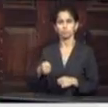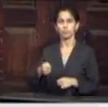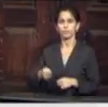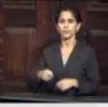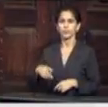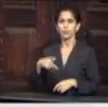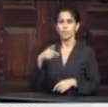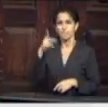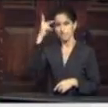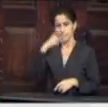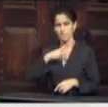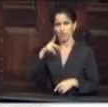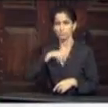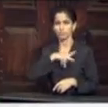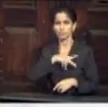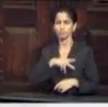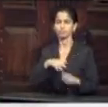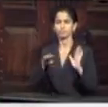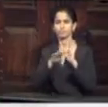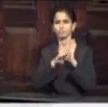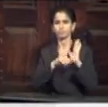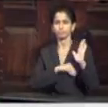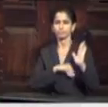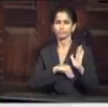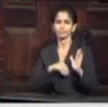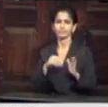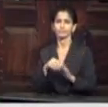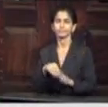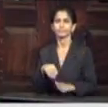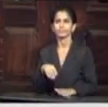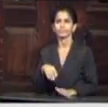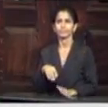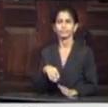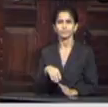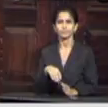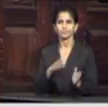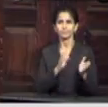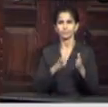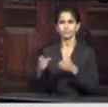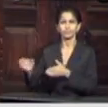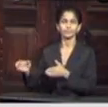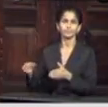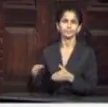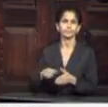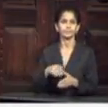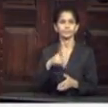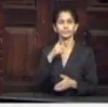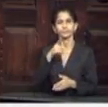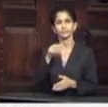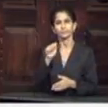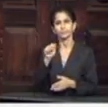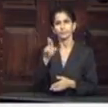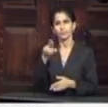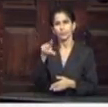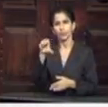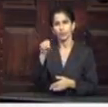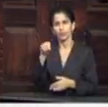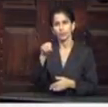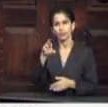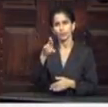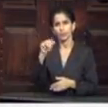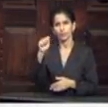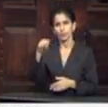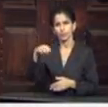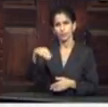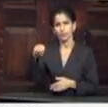interesse, que foi negar o piso salarial do jornalista. Senhor presidente. Questão de ordem, deputado Paulo Ramos. Estou aqui, senhor presidente, com uma